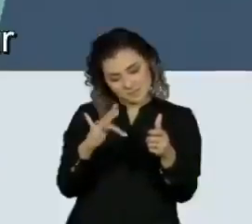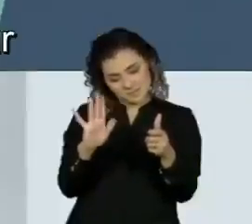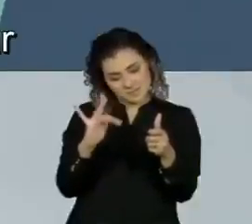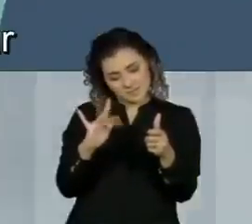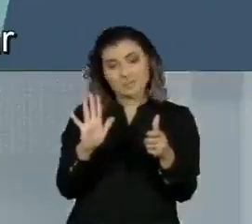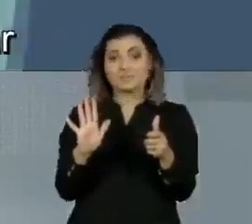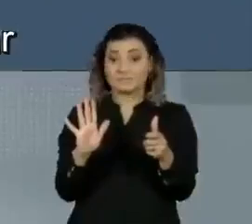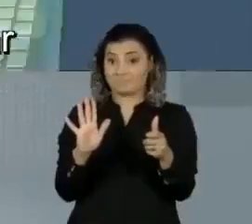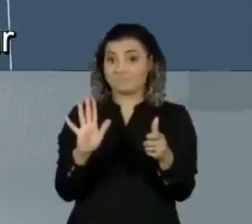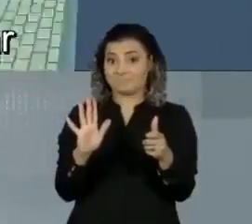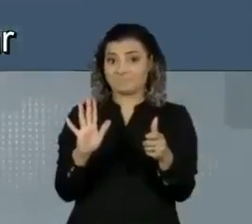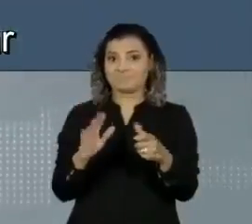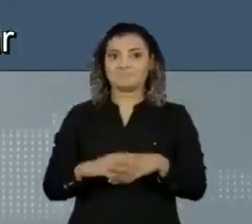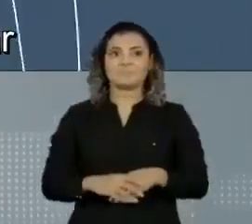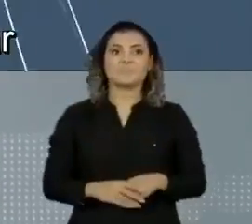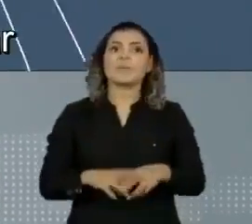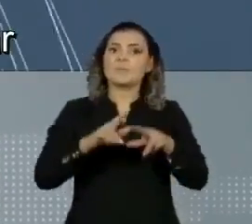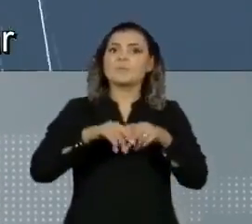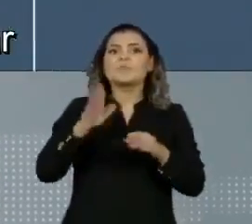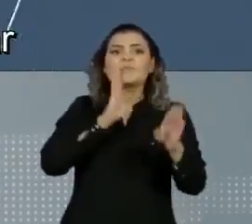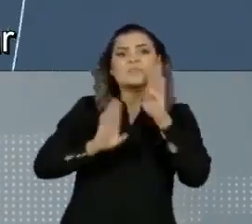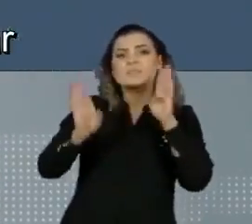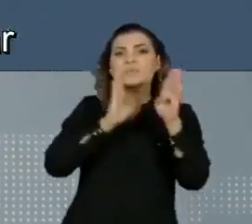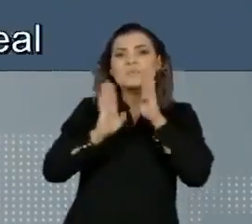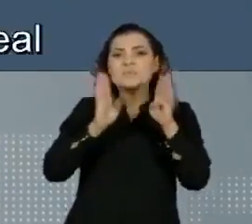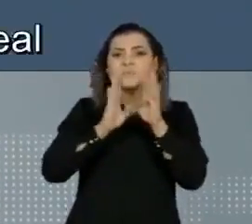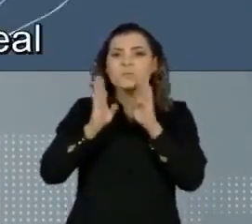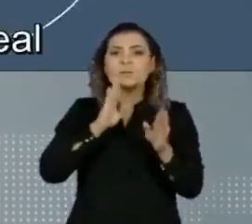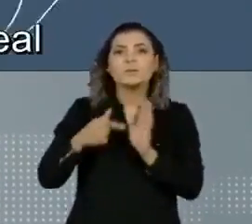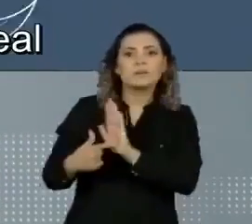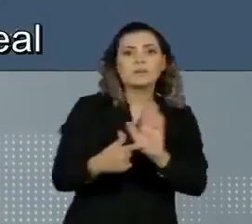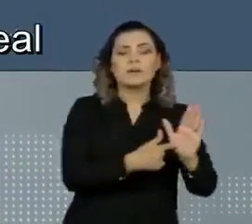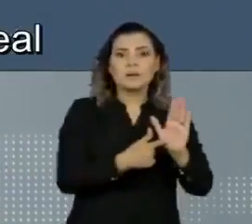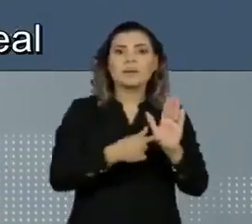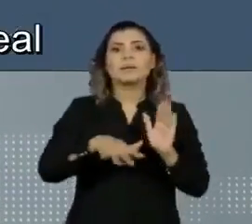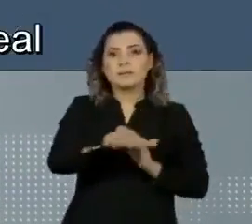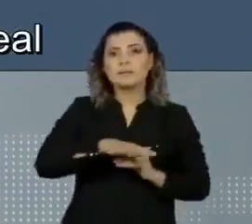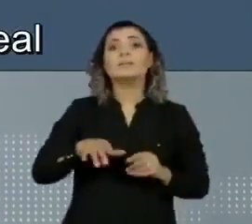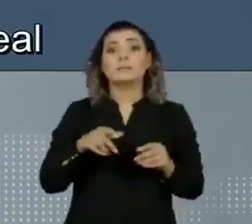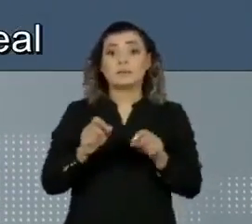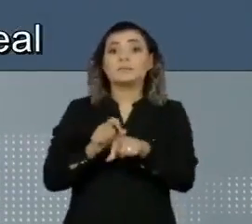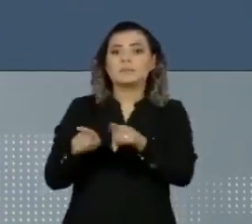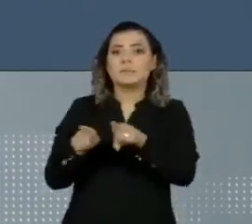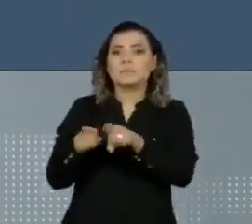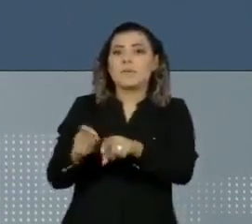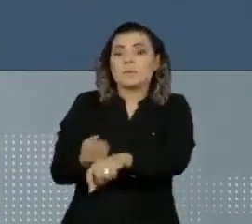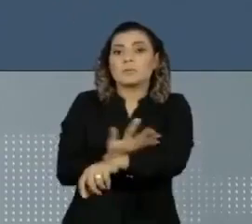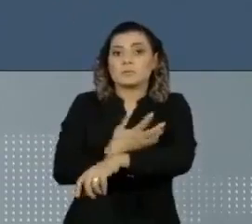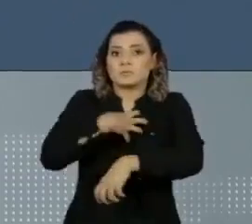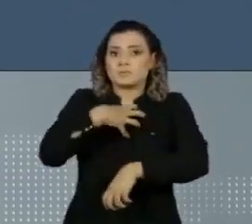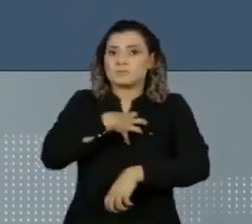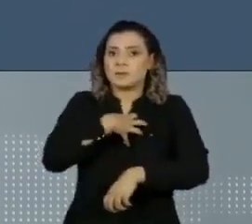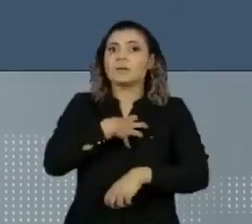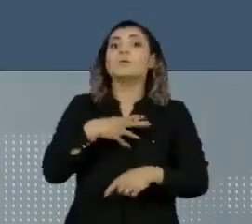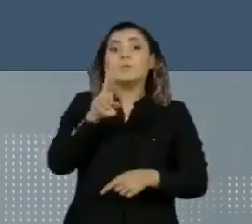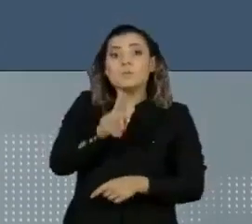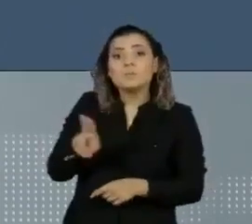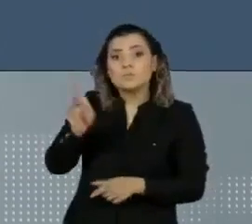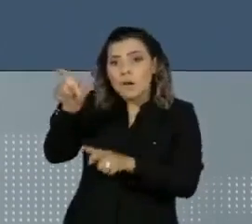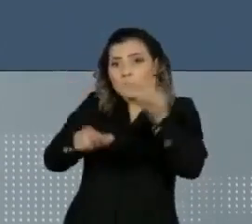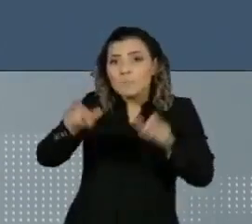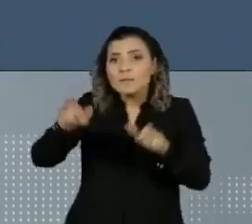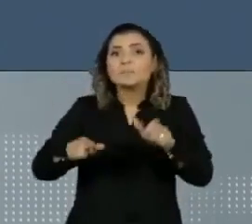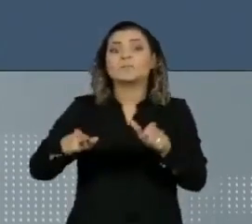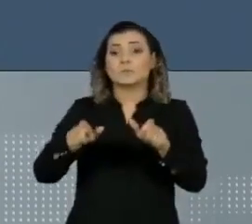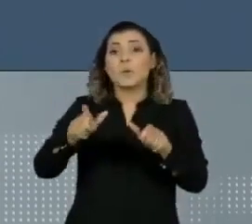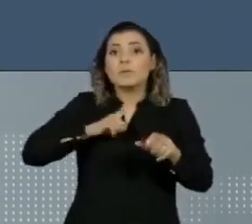planejou. Facebook discovered that they were able to affect real world behavior and emotions without ever